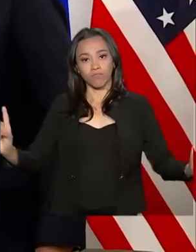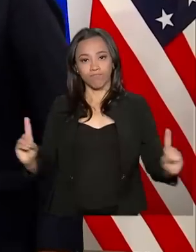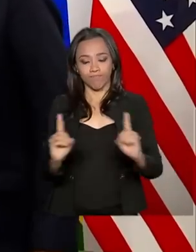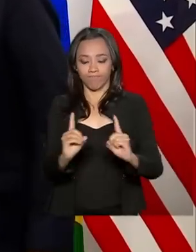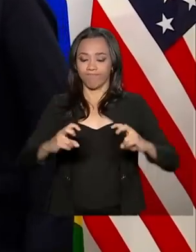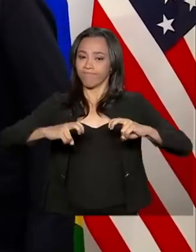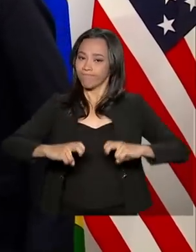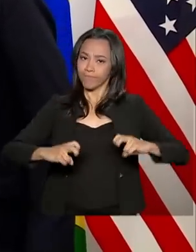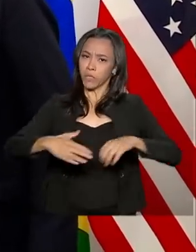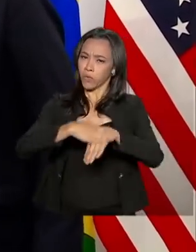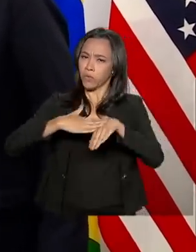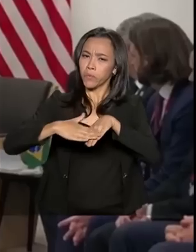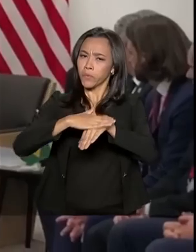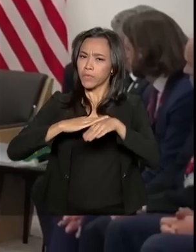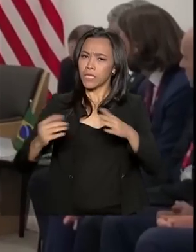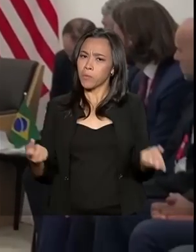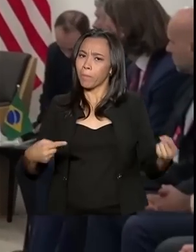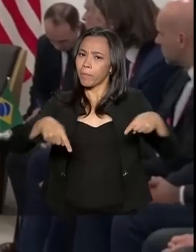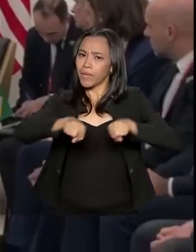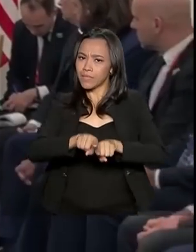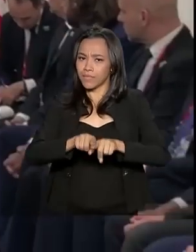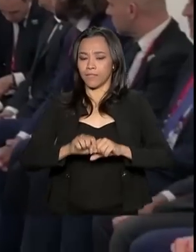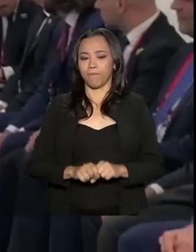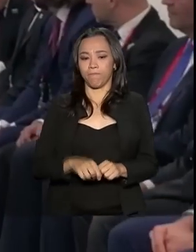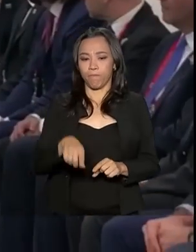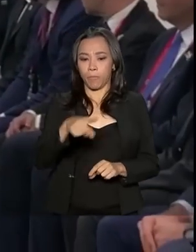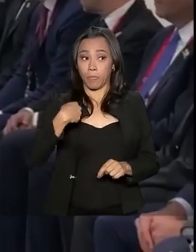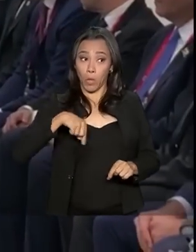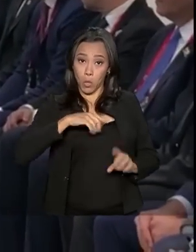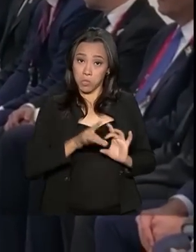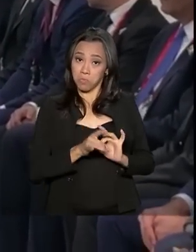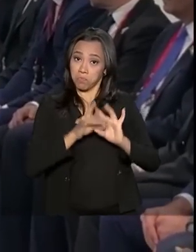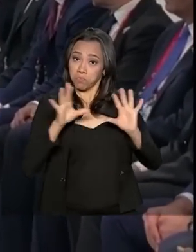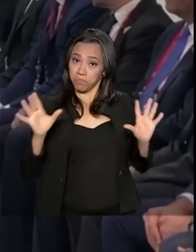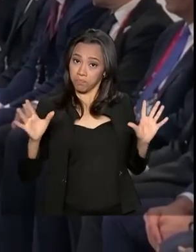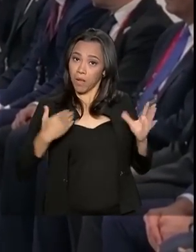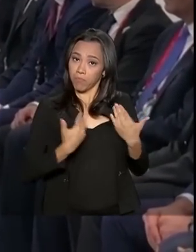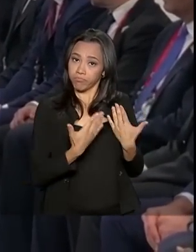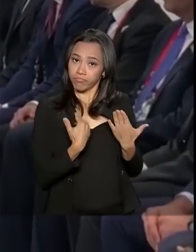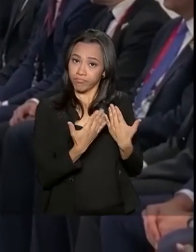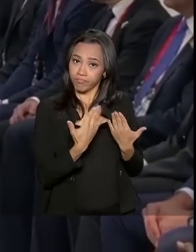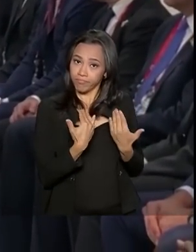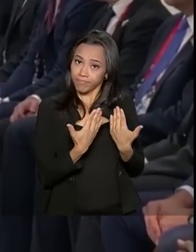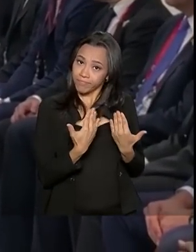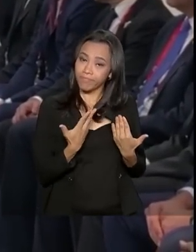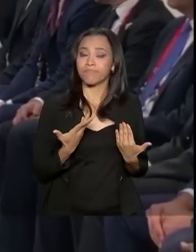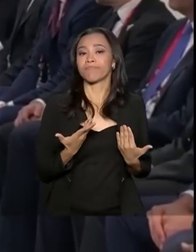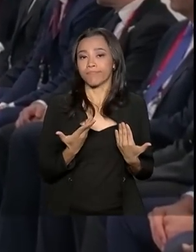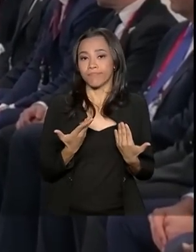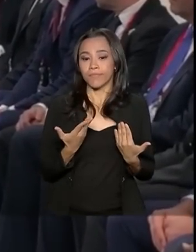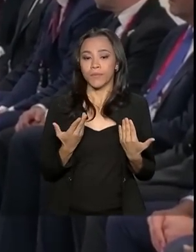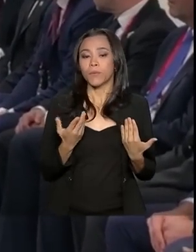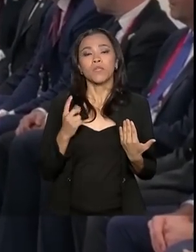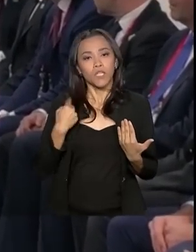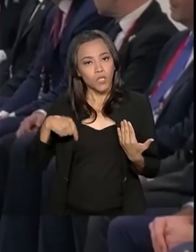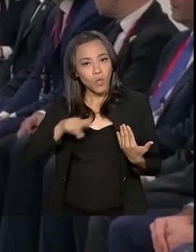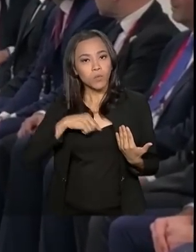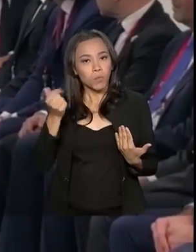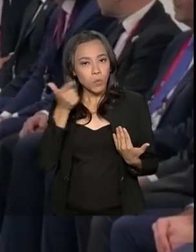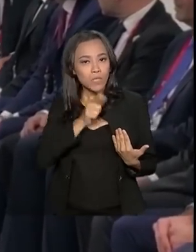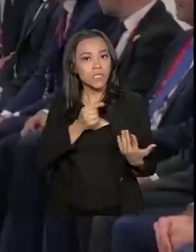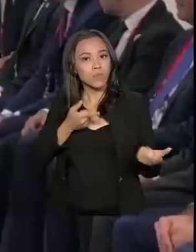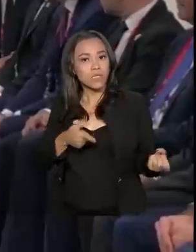sobre parcerias. Nós estamos à disposição para conversar com Trump, que nós possamos fazer